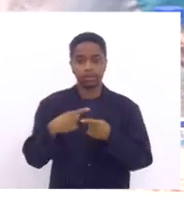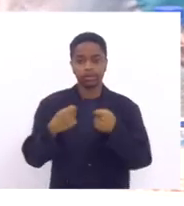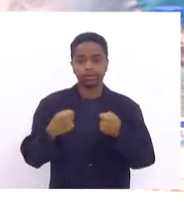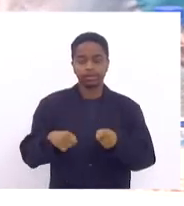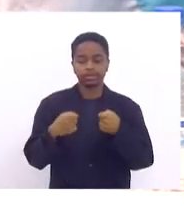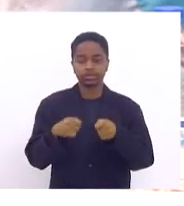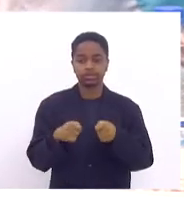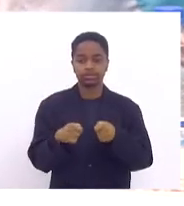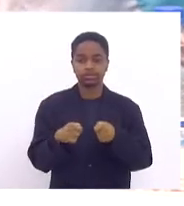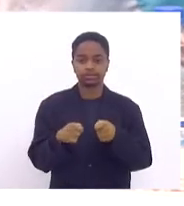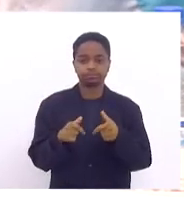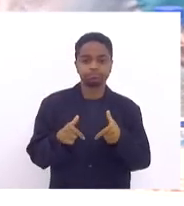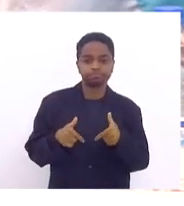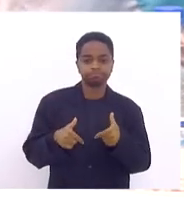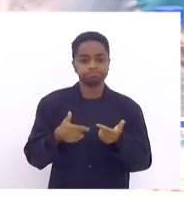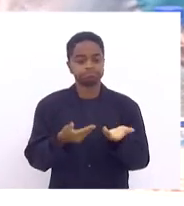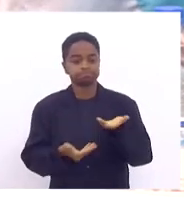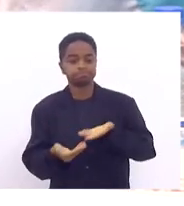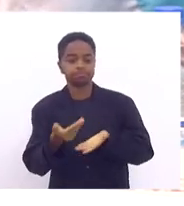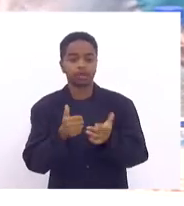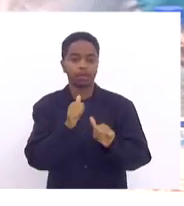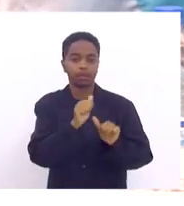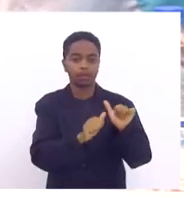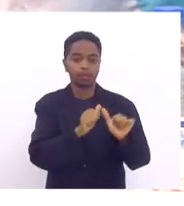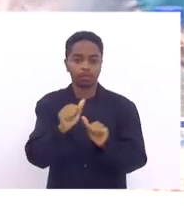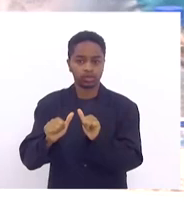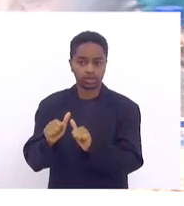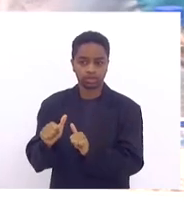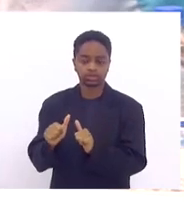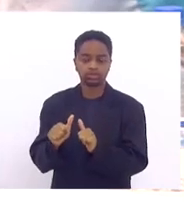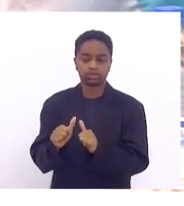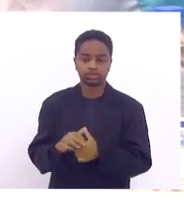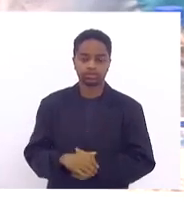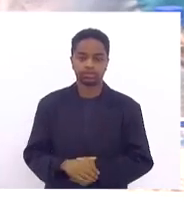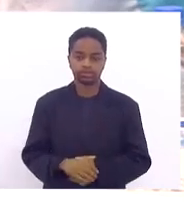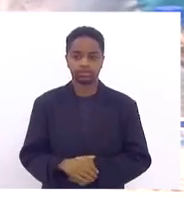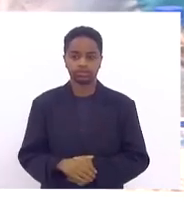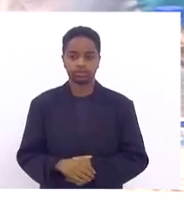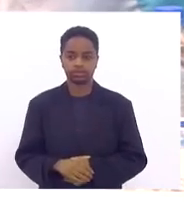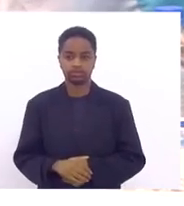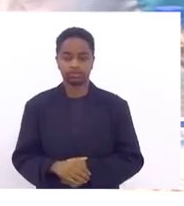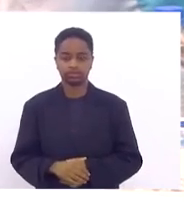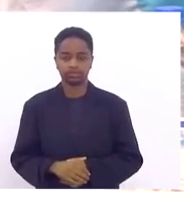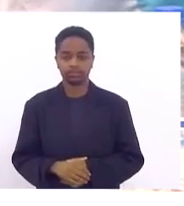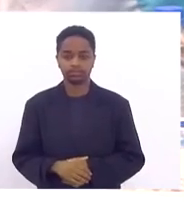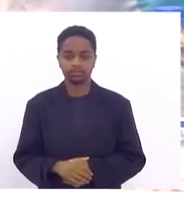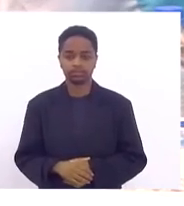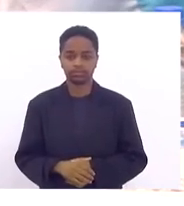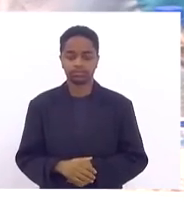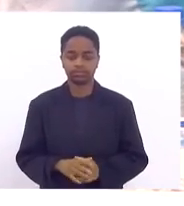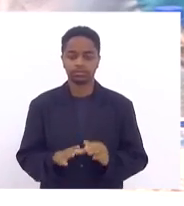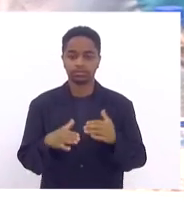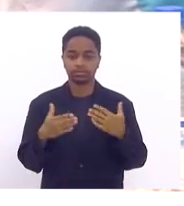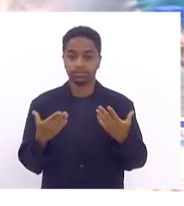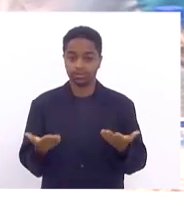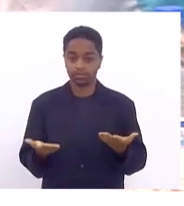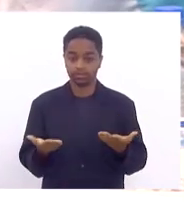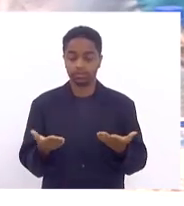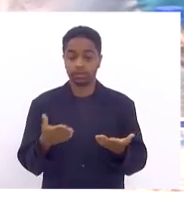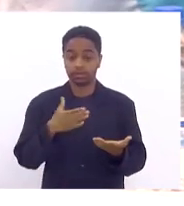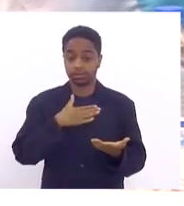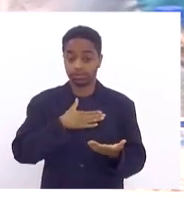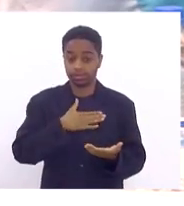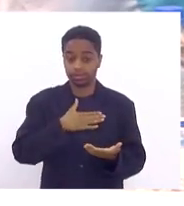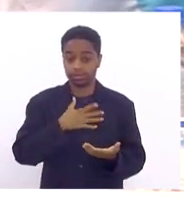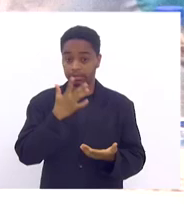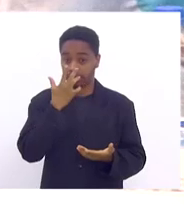com essas mudanças e essas guinadas jurisprudenciais então o para mim me parece eu